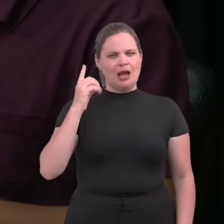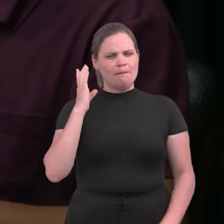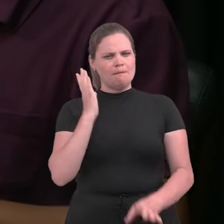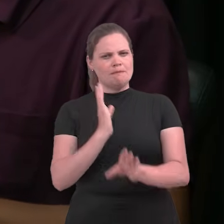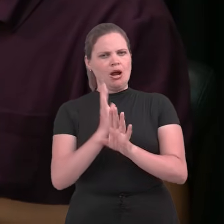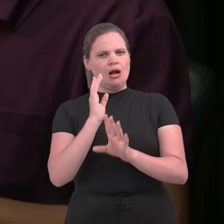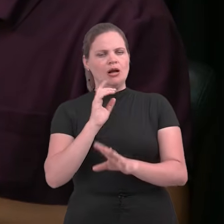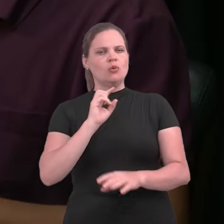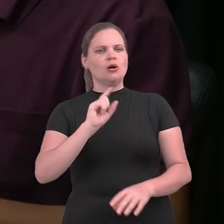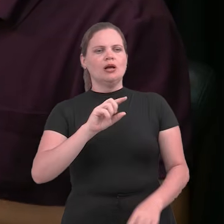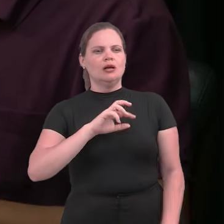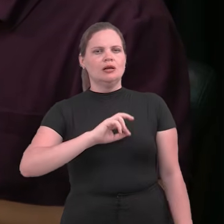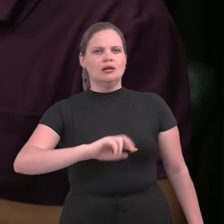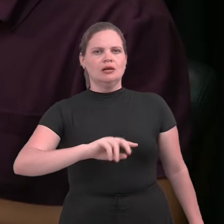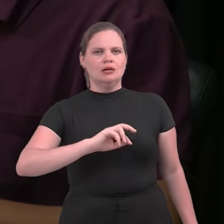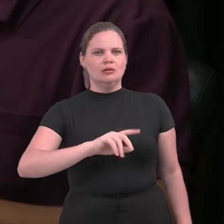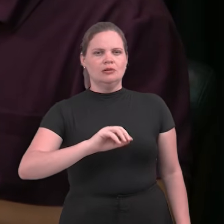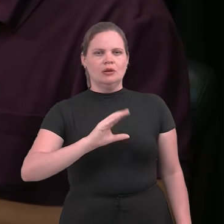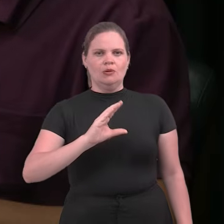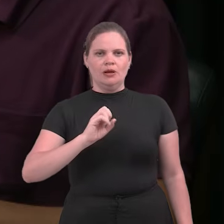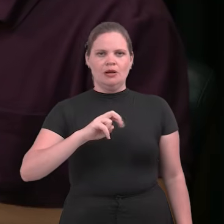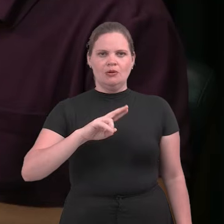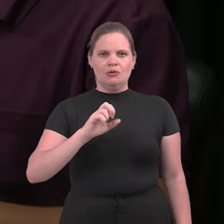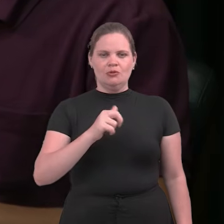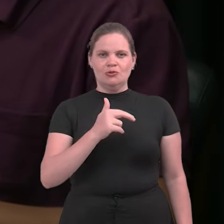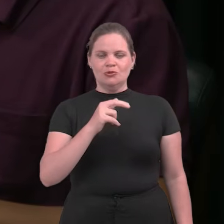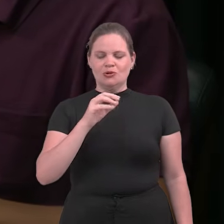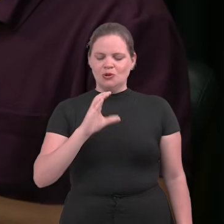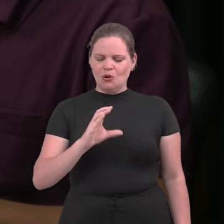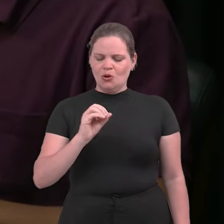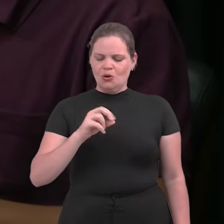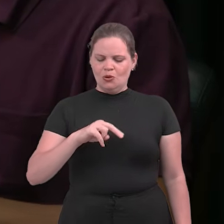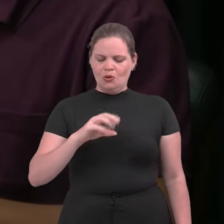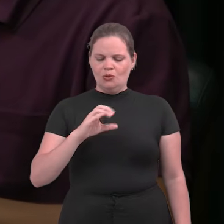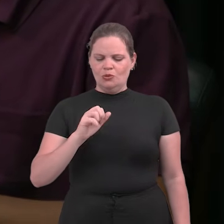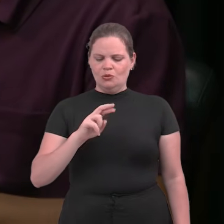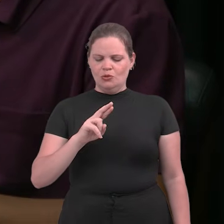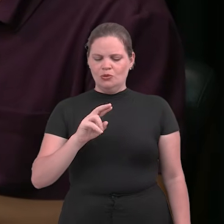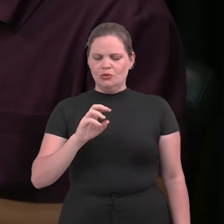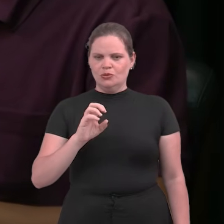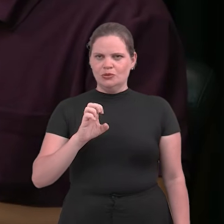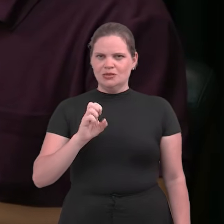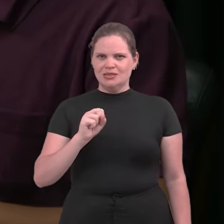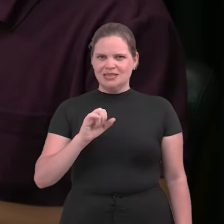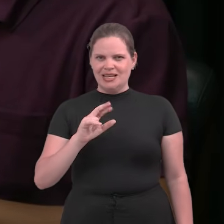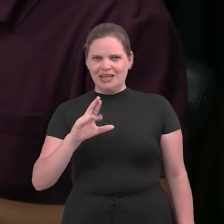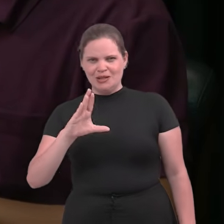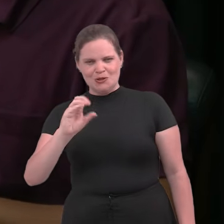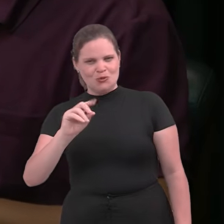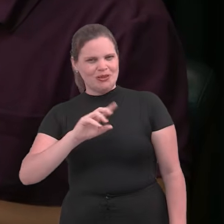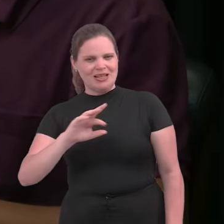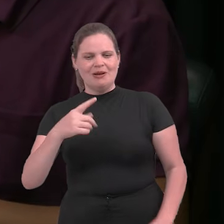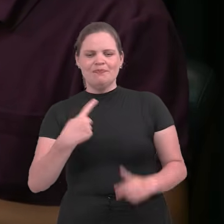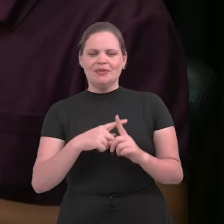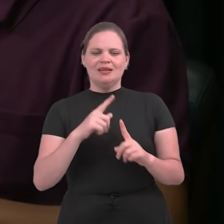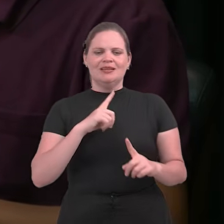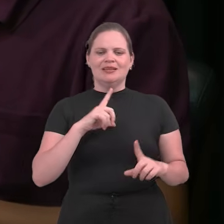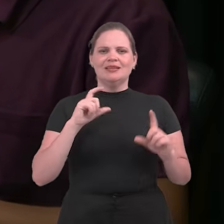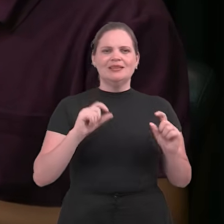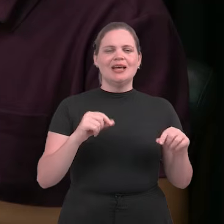é concurseiro, é concursando. Concursando. Né? Porque nós temos o pedreiro, o